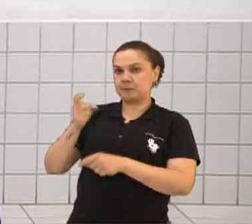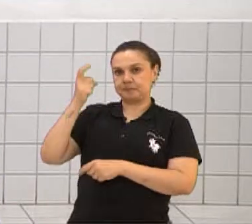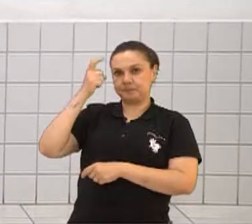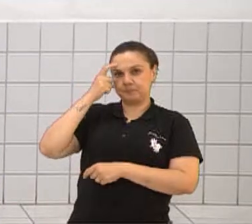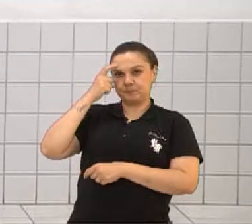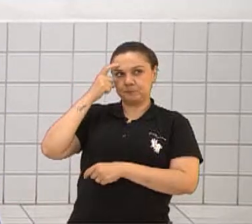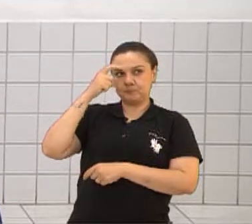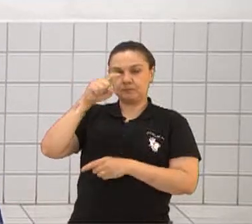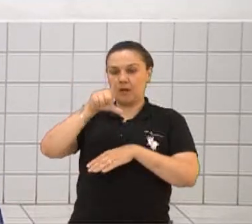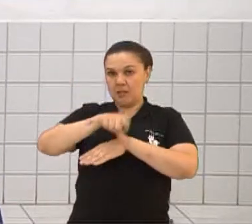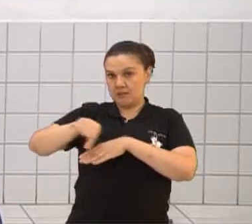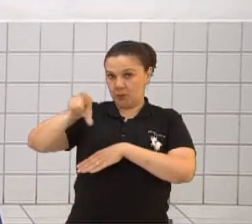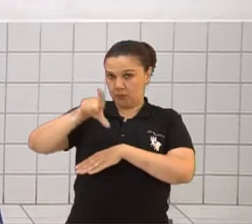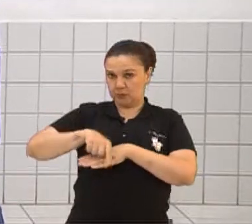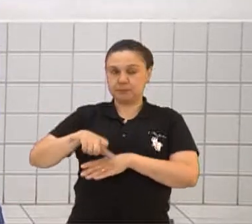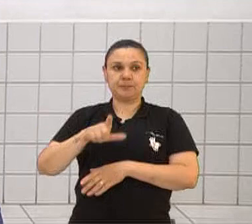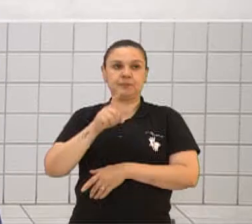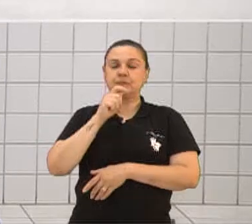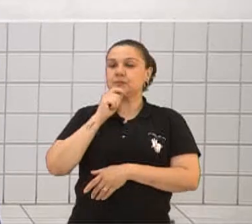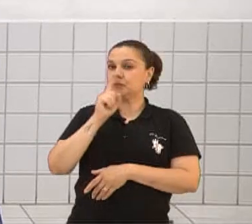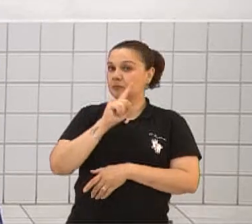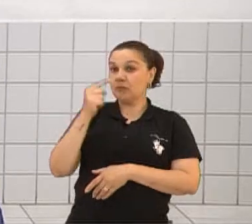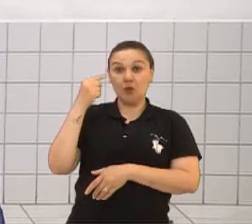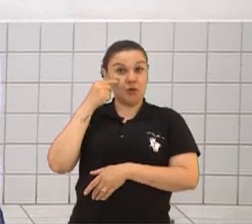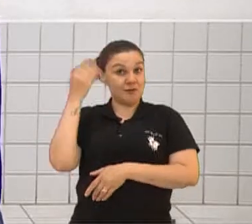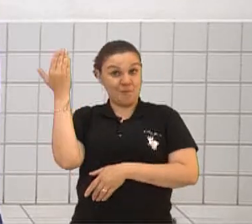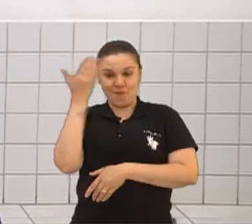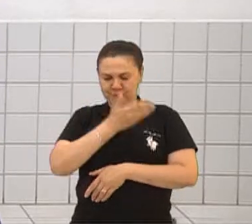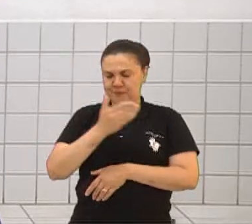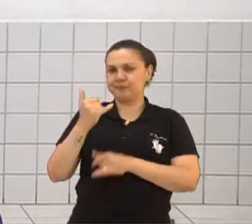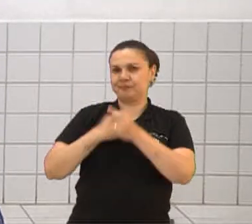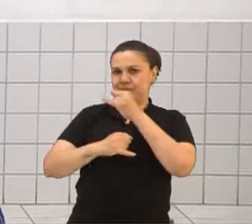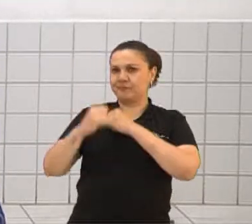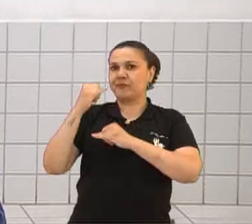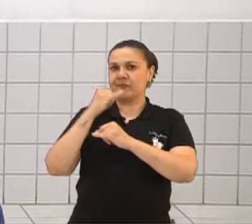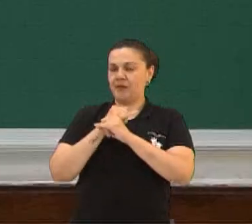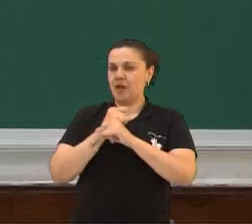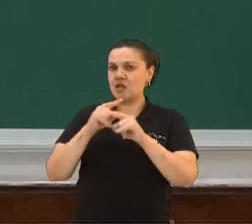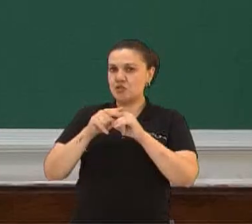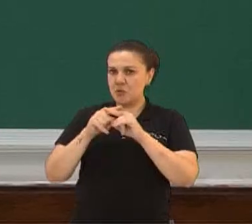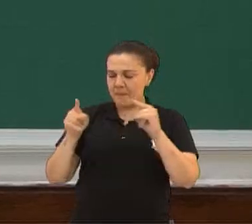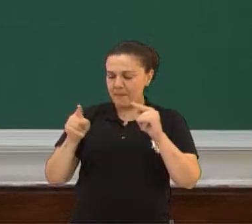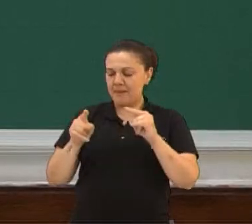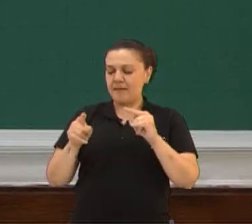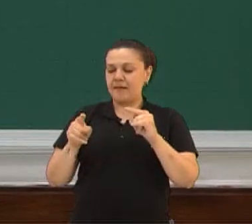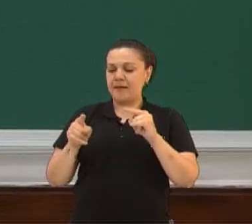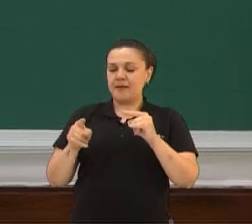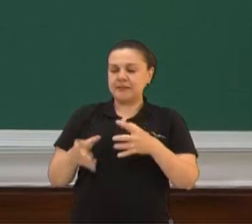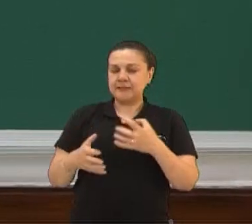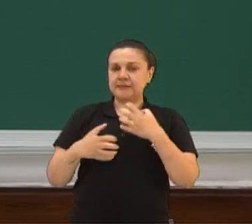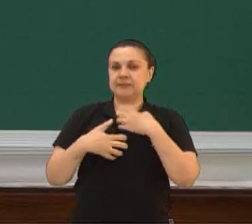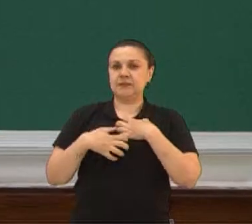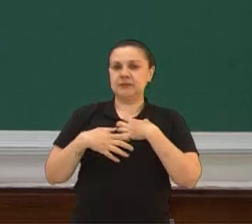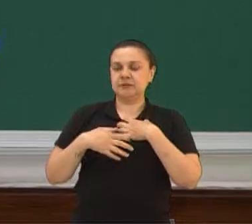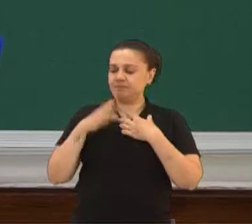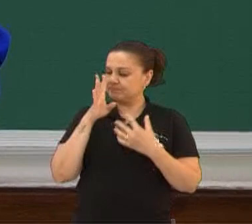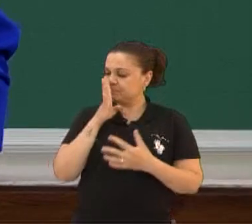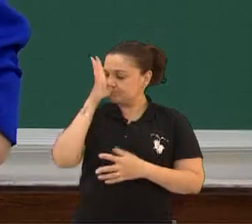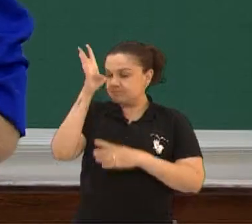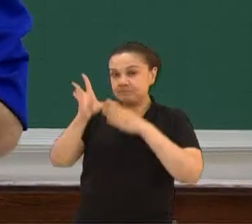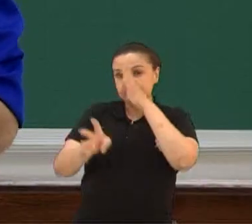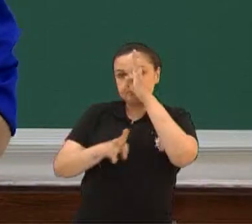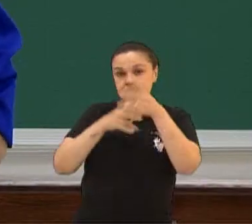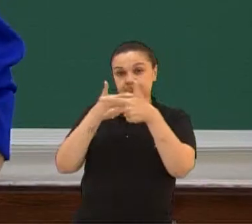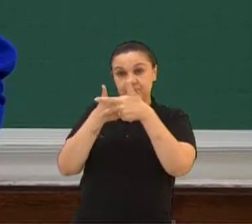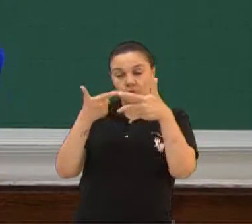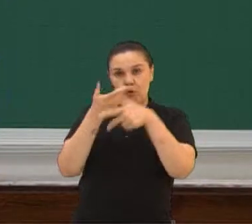autores, eles não chegaram, né, a ver a internet, né? E eles começaram a fazer duras críticas à